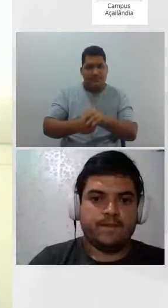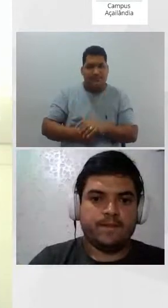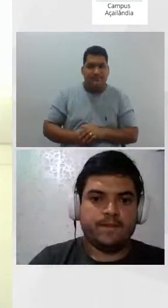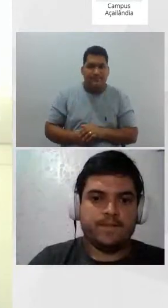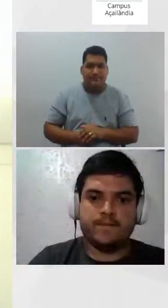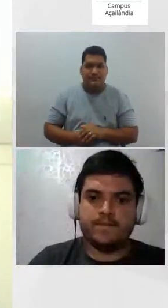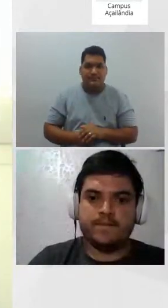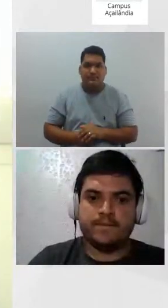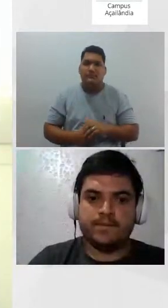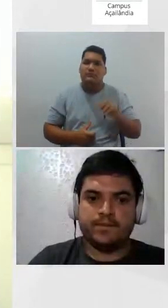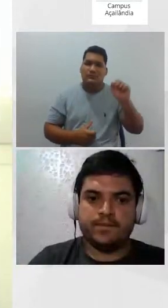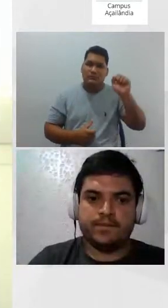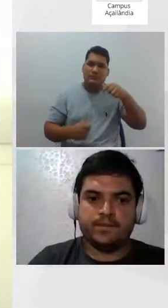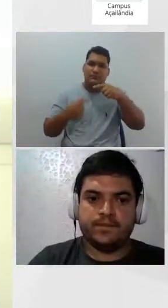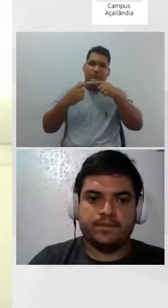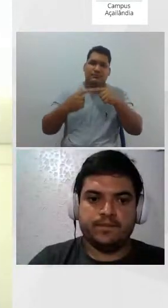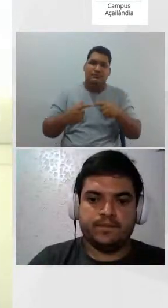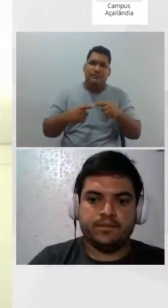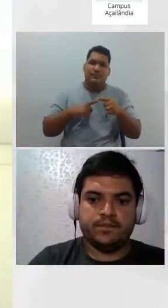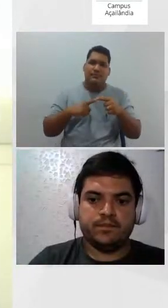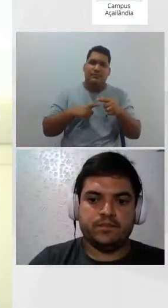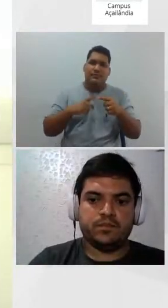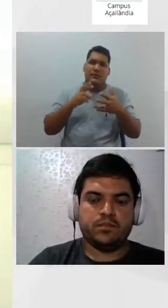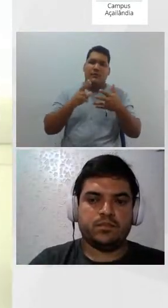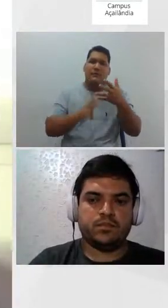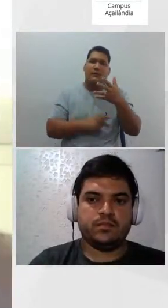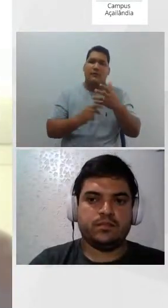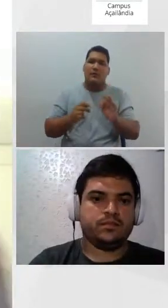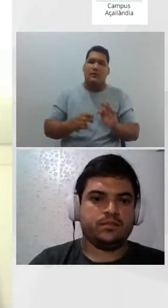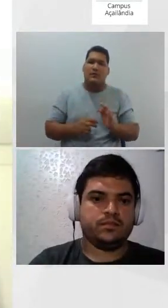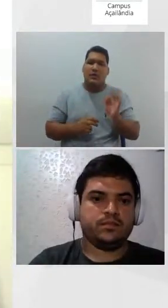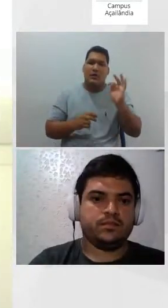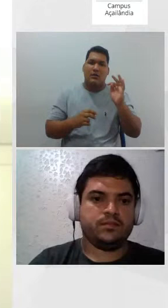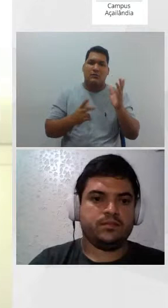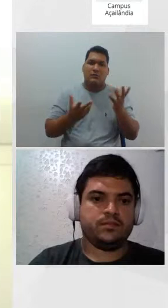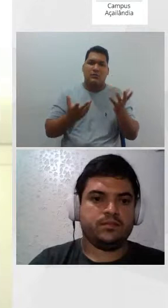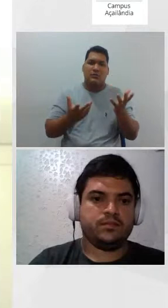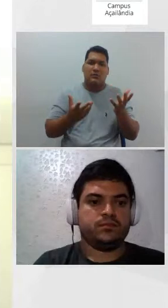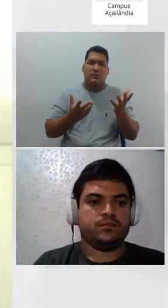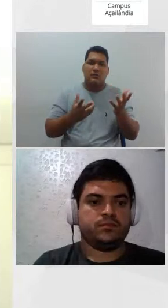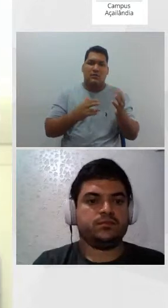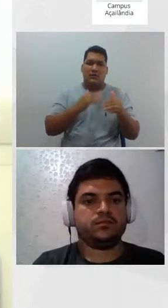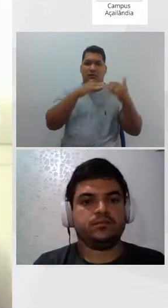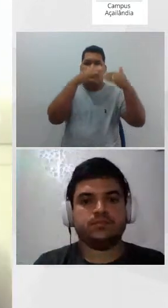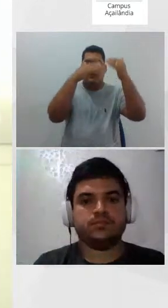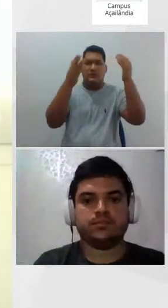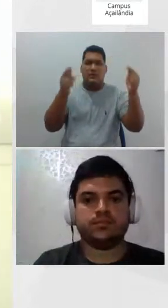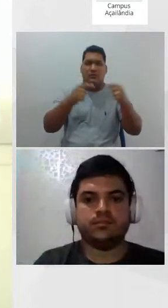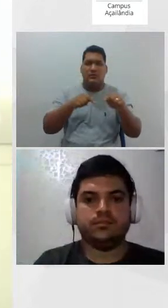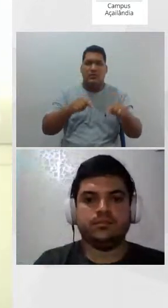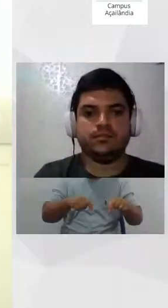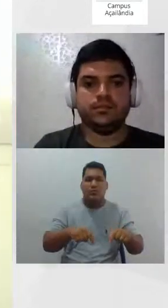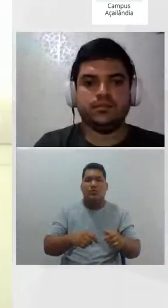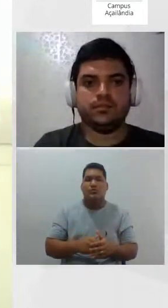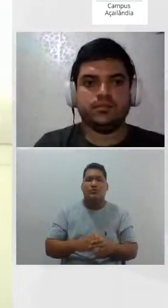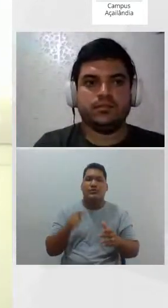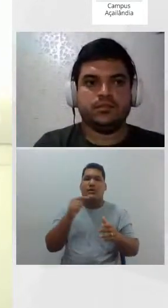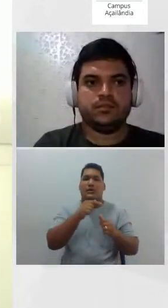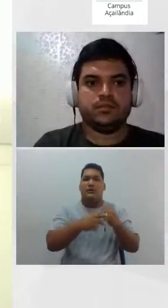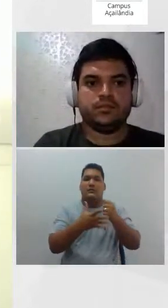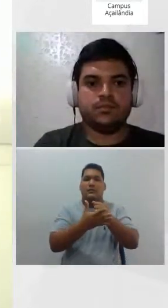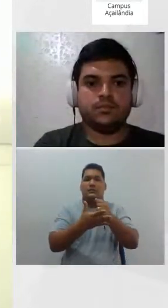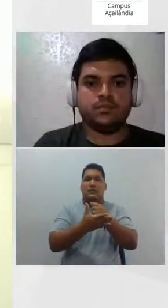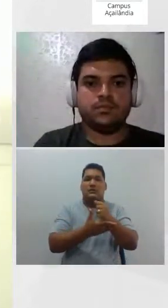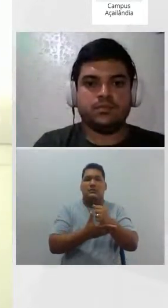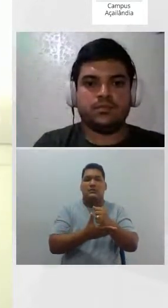Sim, existe várias técnicas avançadas de otimização hoje, que são aquelas baseadas no